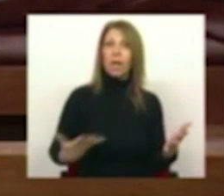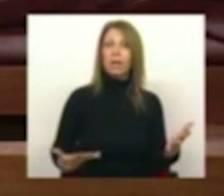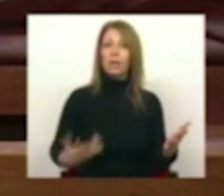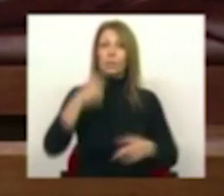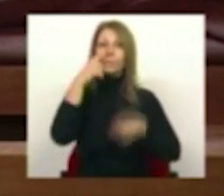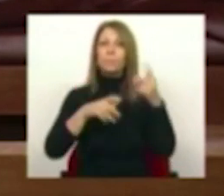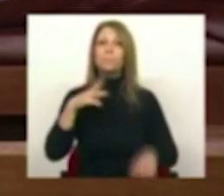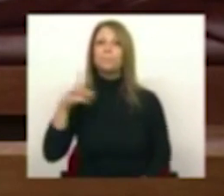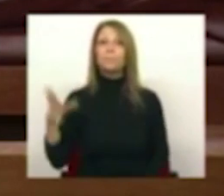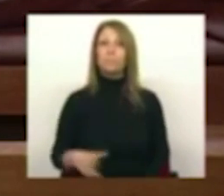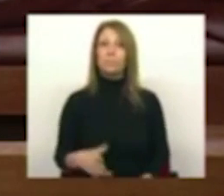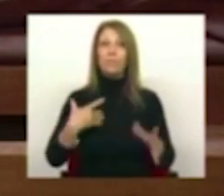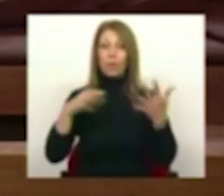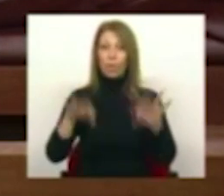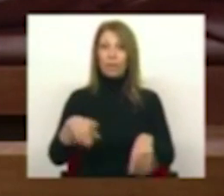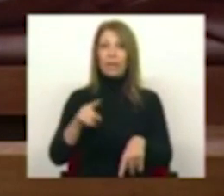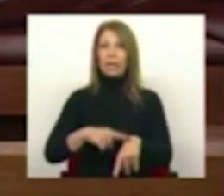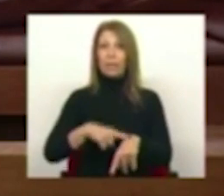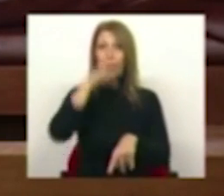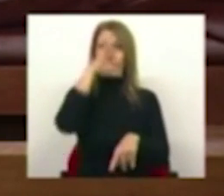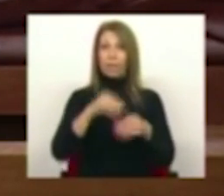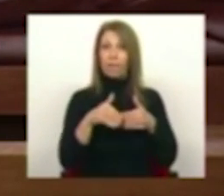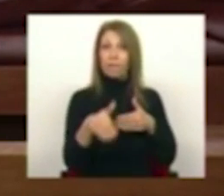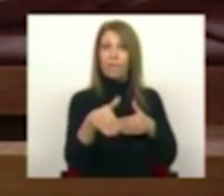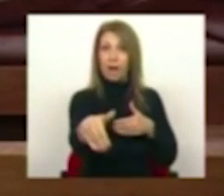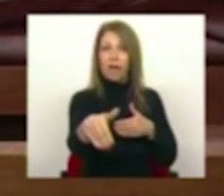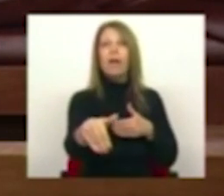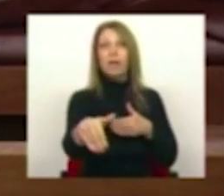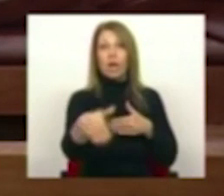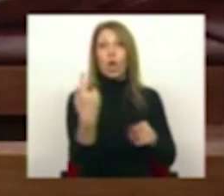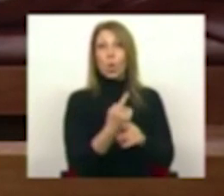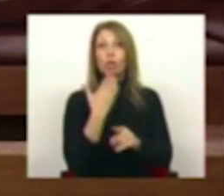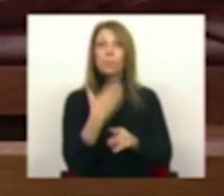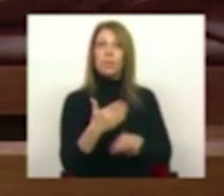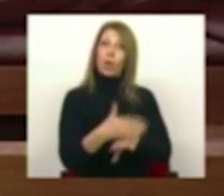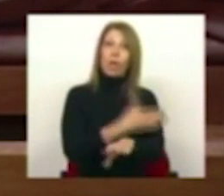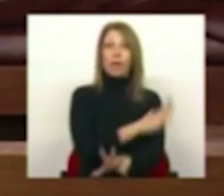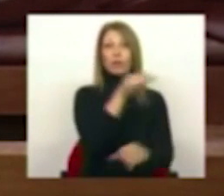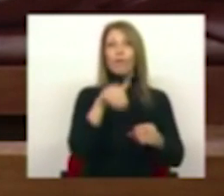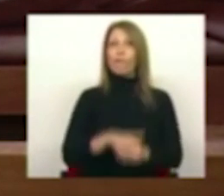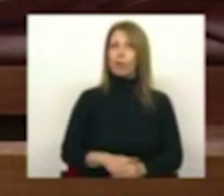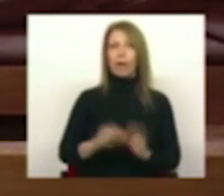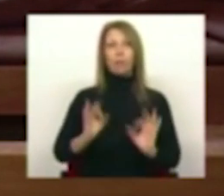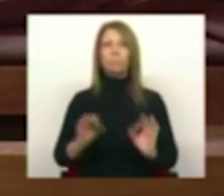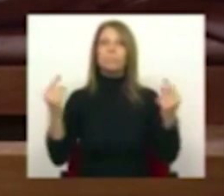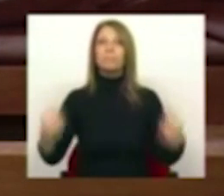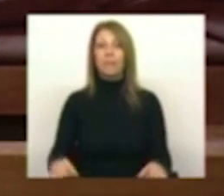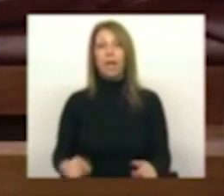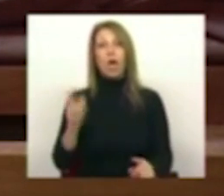os portugueses terão no final desta legislatura o que pediram nas urnas. 4 anos de governo